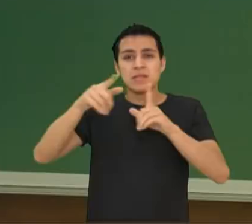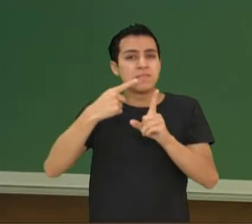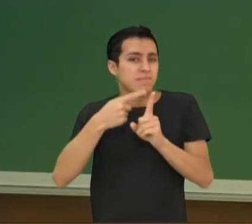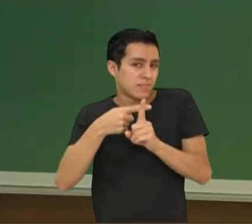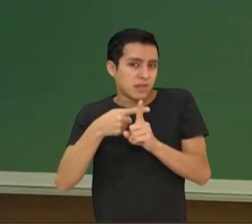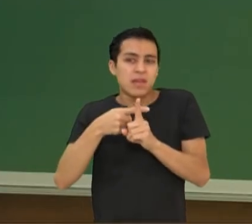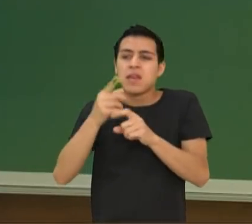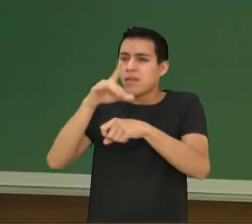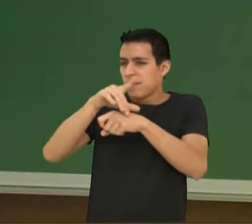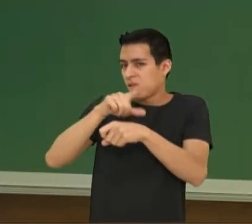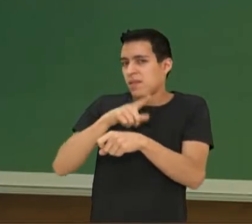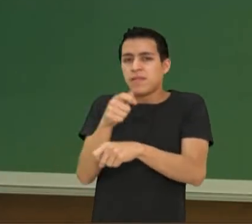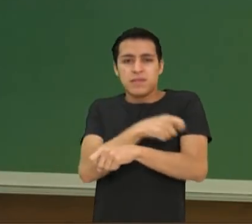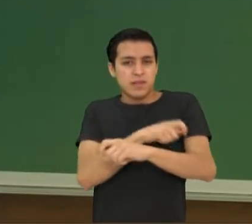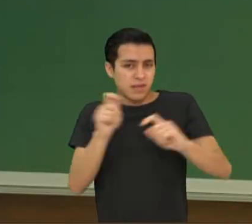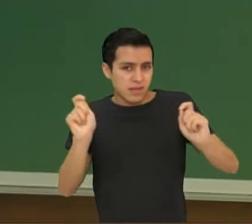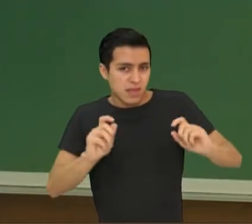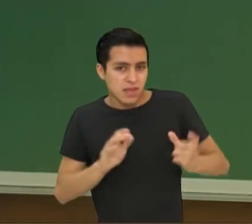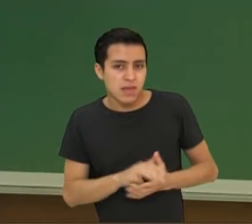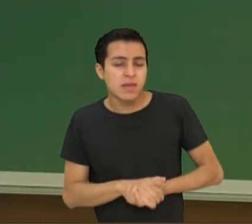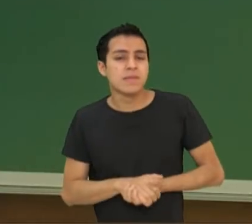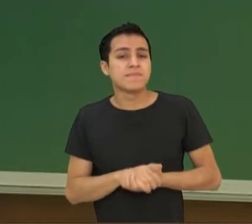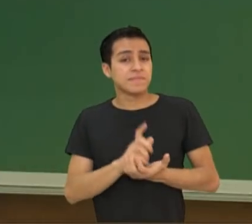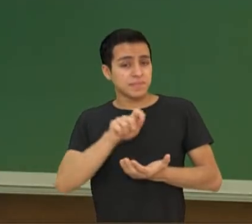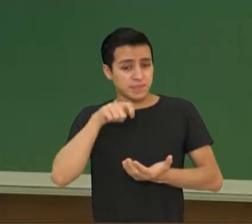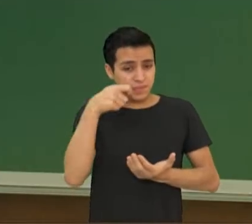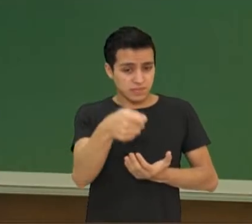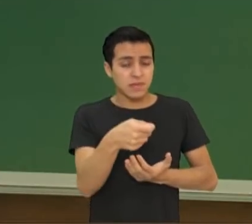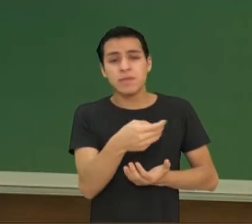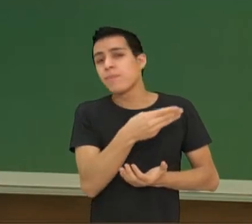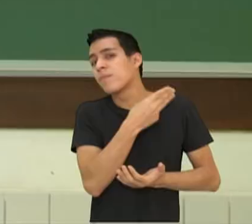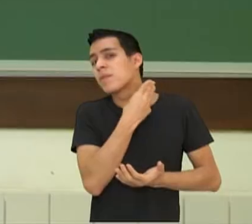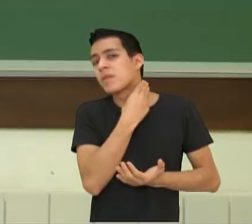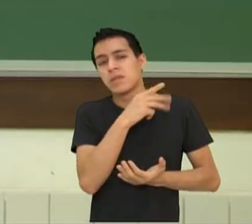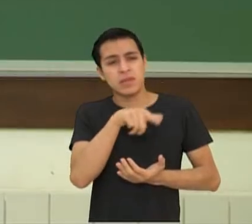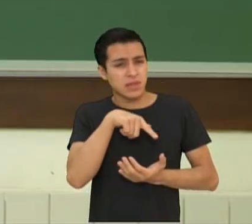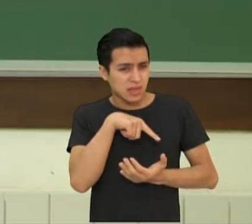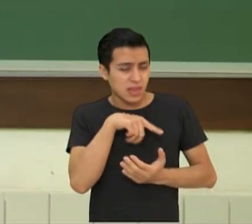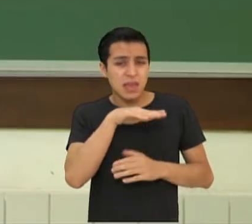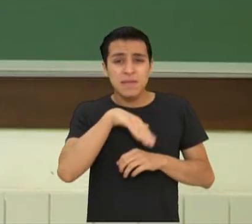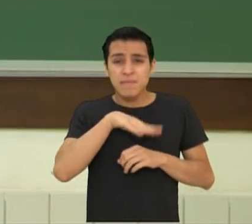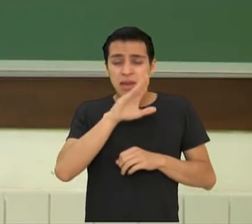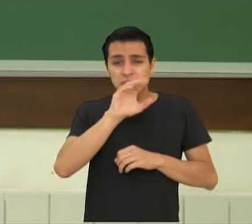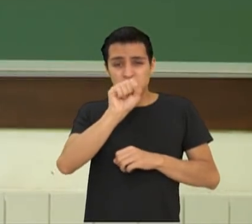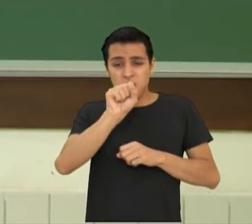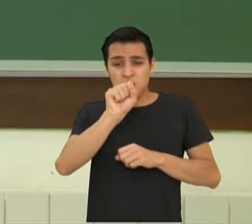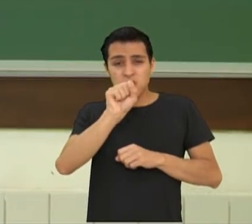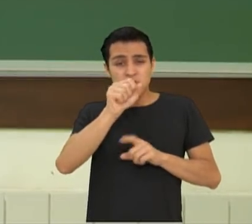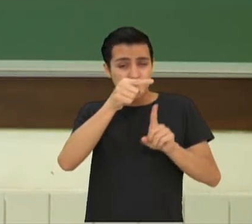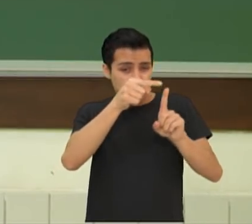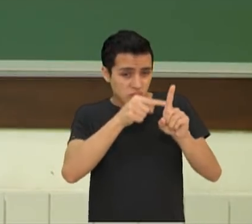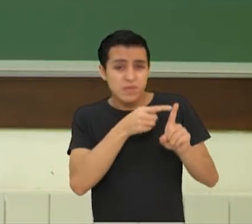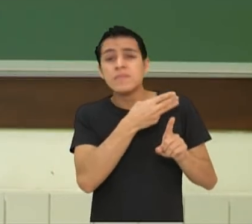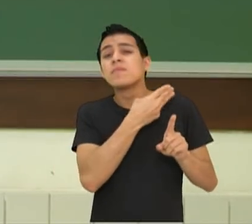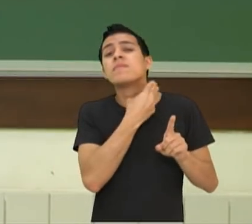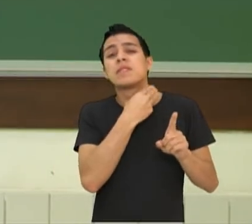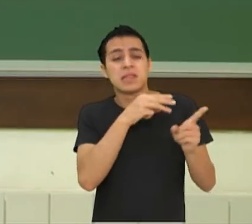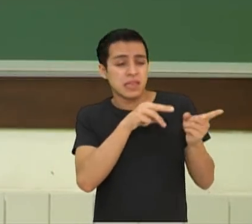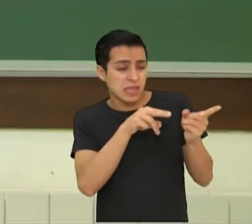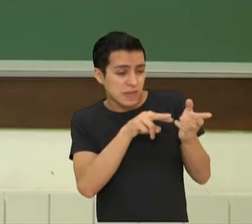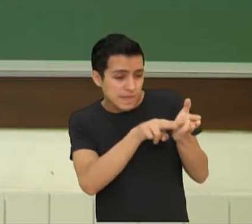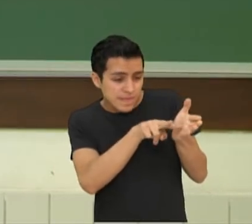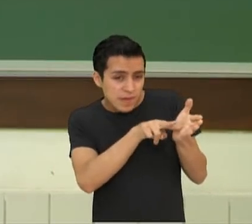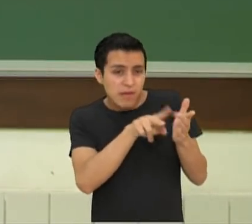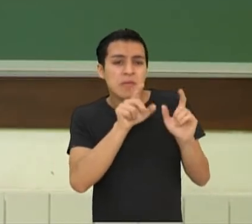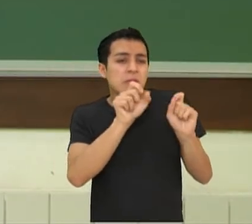doença para a qual tem vacina. Quando nós falamos em meningite, pessoal, existem mais de 8 tipos de espécies só de